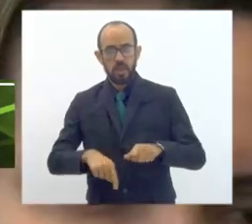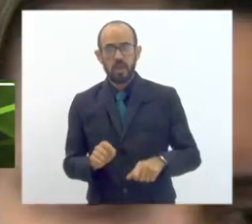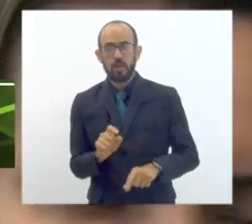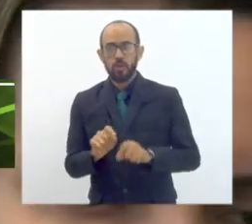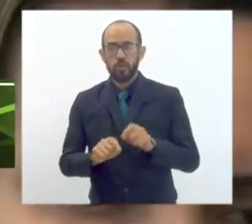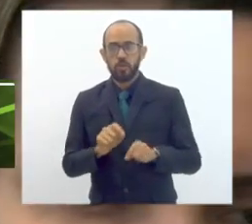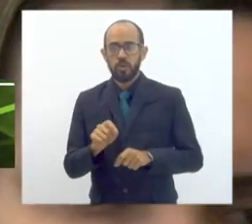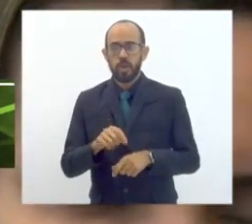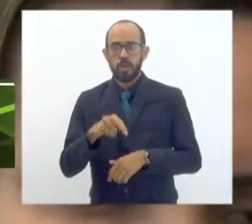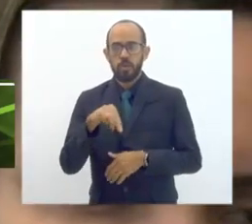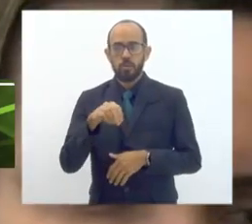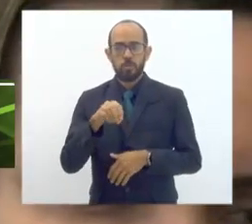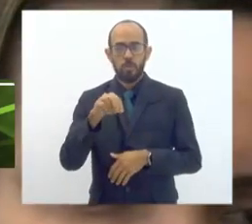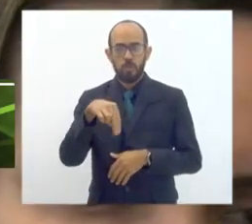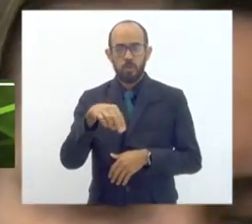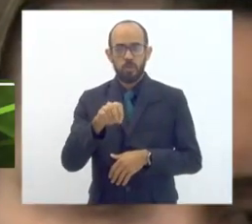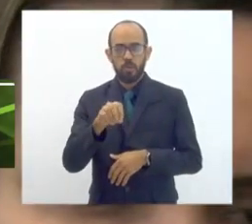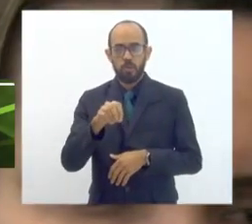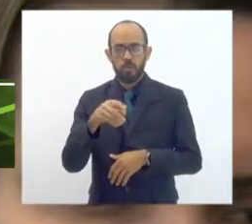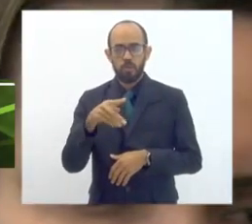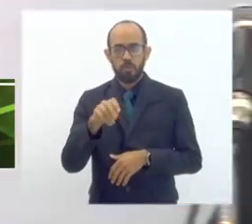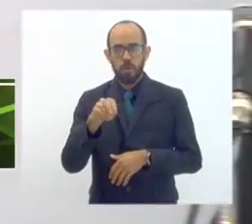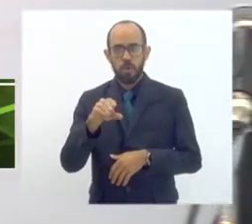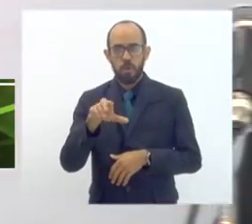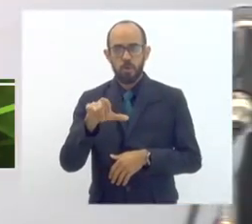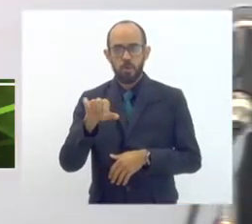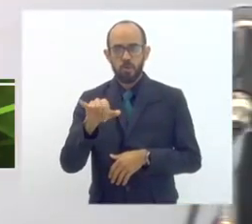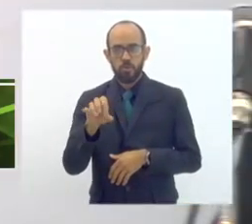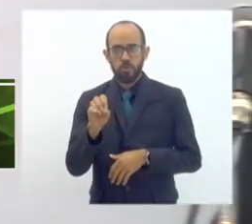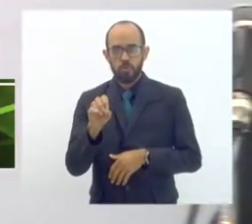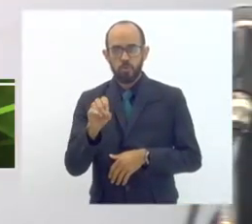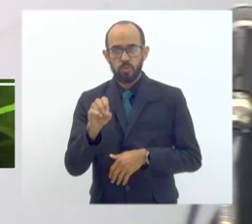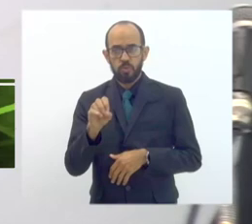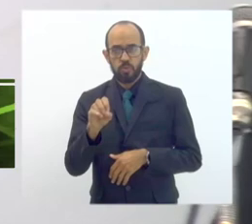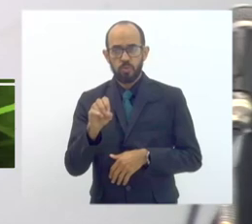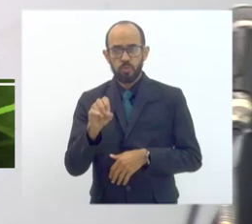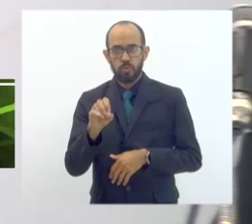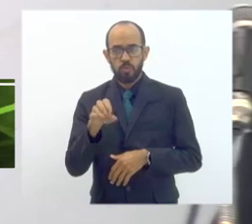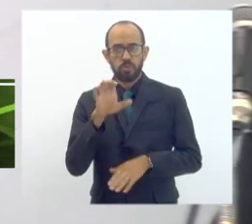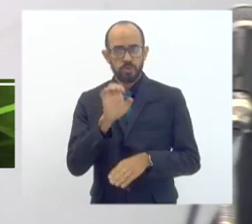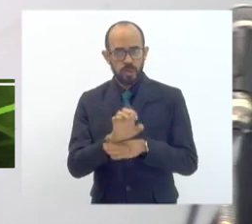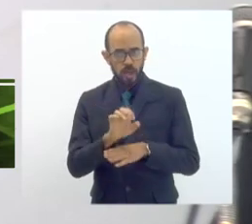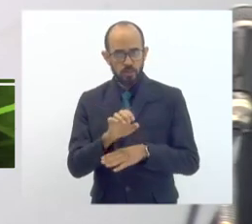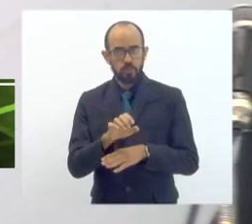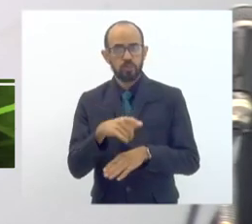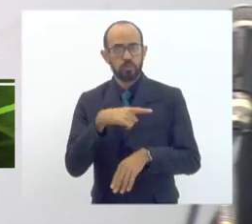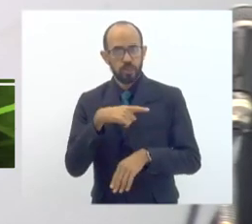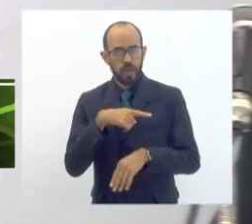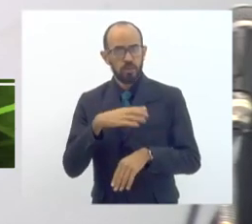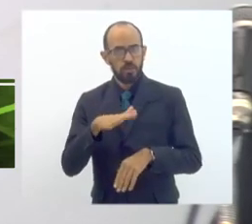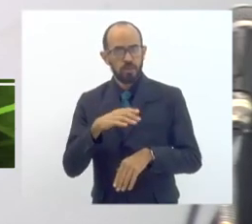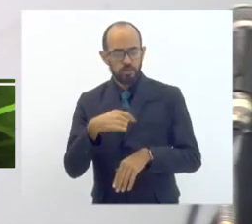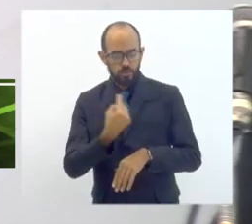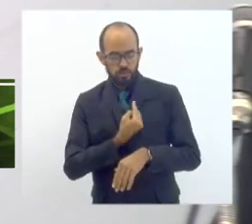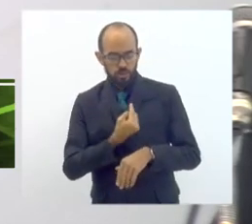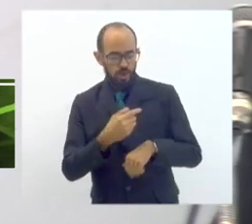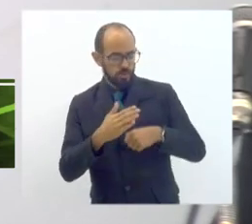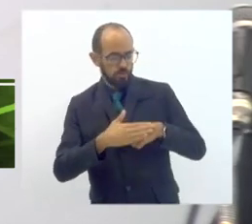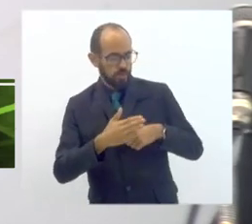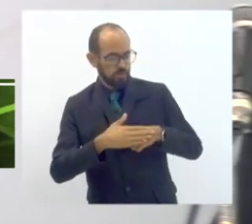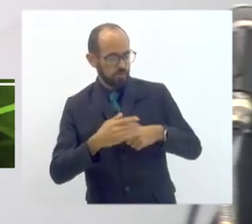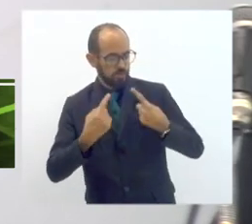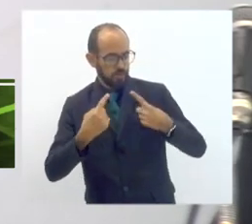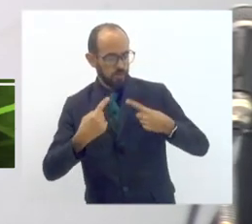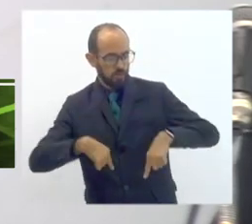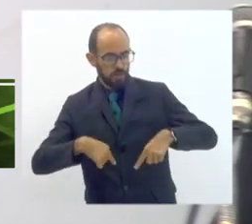O Estado, quando o assunto é saúde, no Brasil, tem monopólio. E ainda assim eu fico competindo com a cidade do lado para